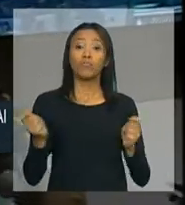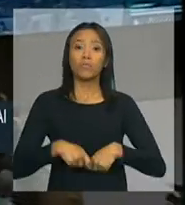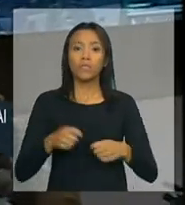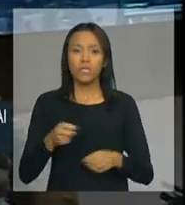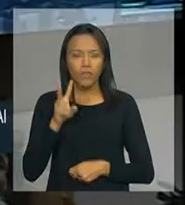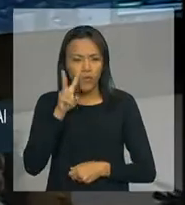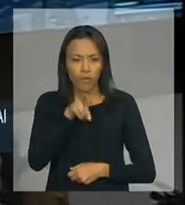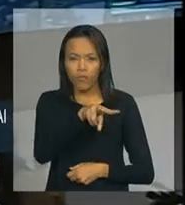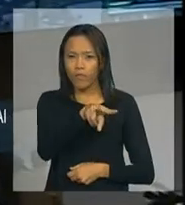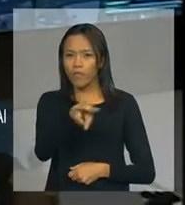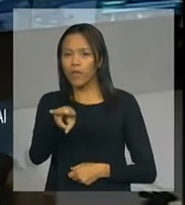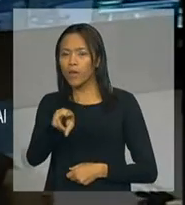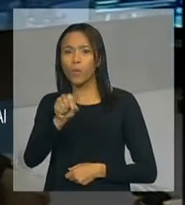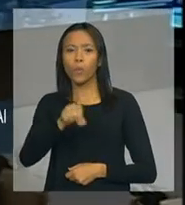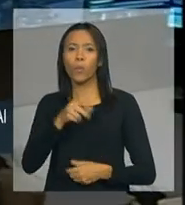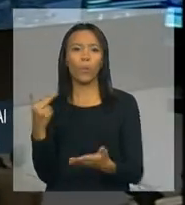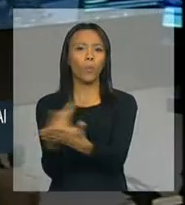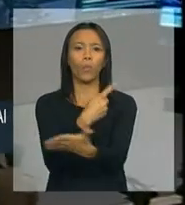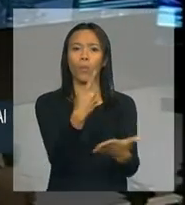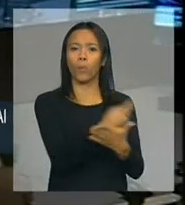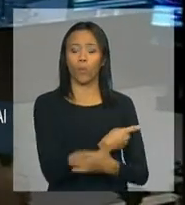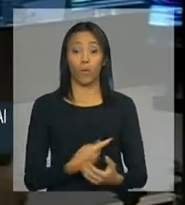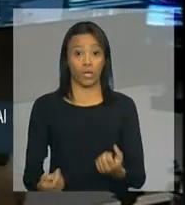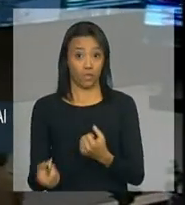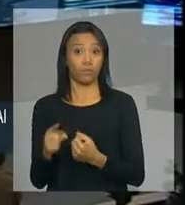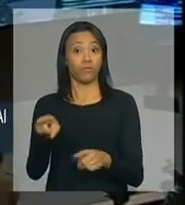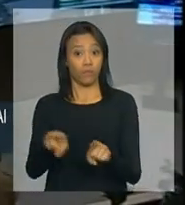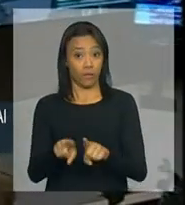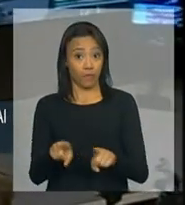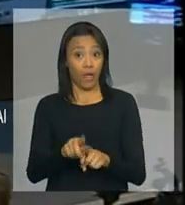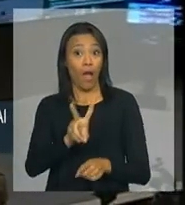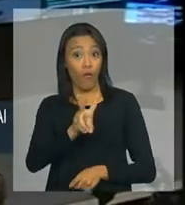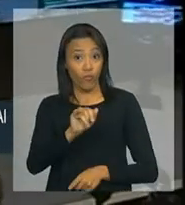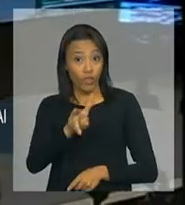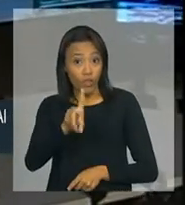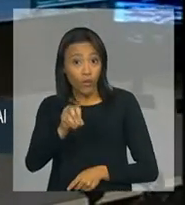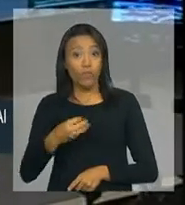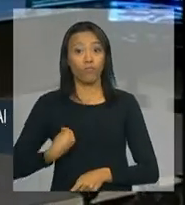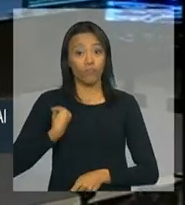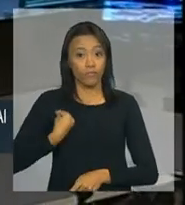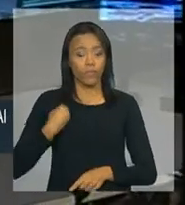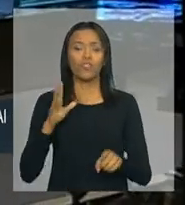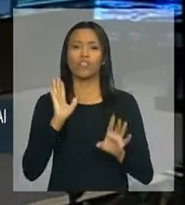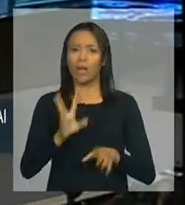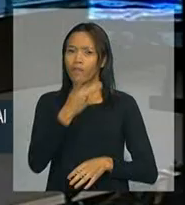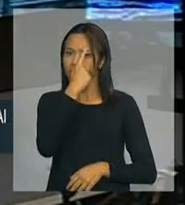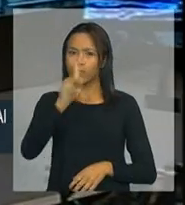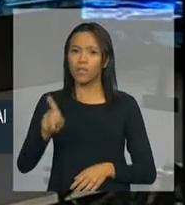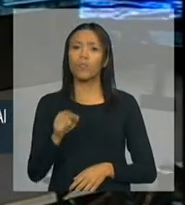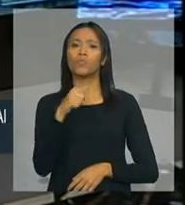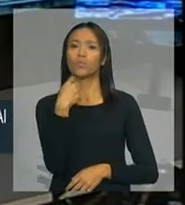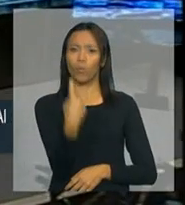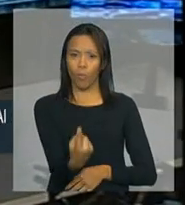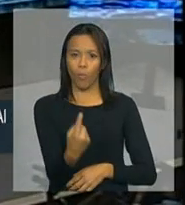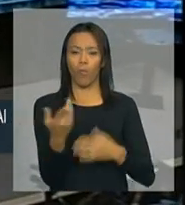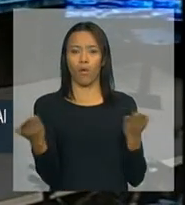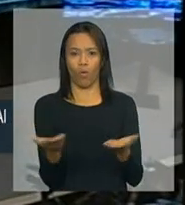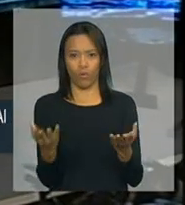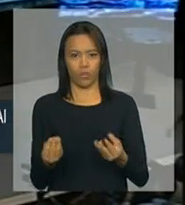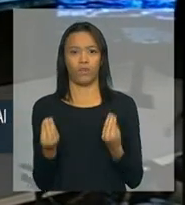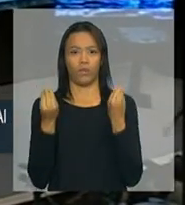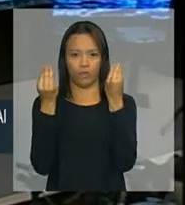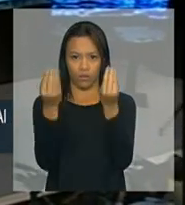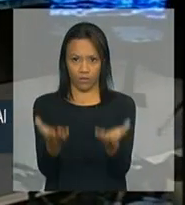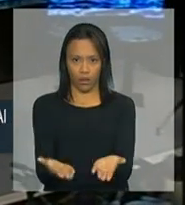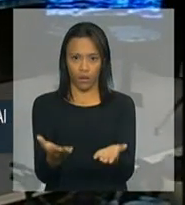de segurança ao vivo. Nós já visitamos uma das unidades entregues na tarde de hoje,